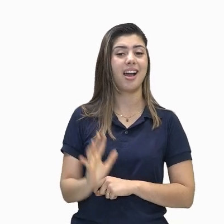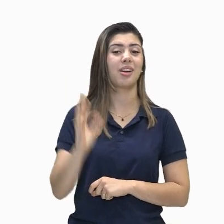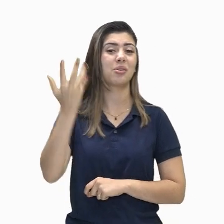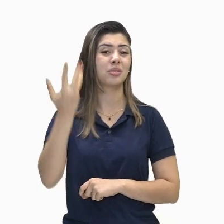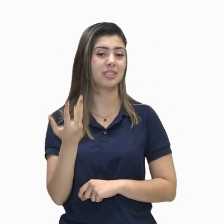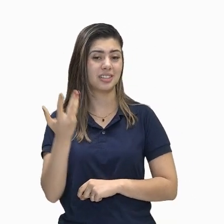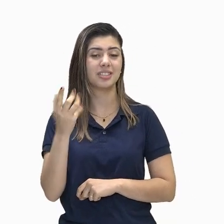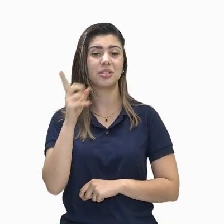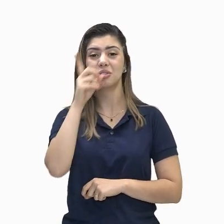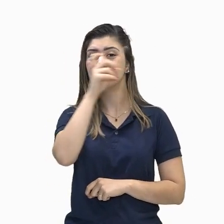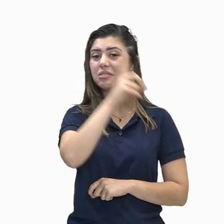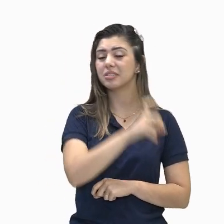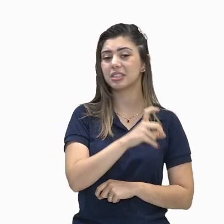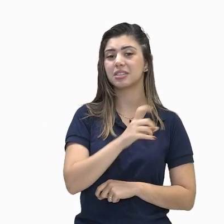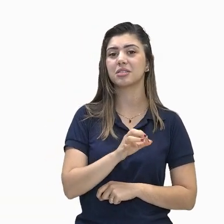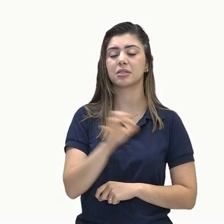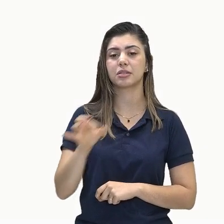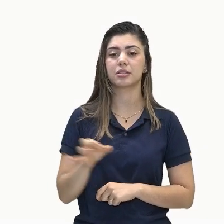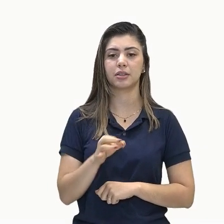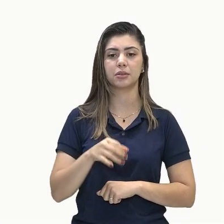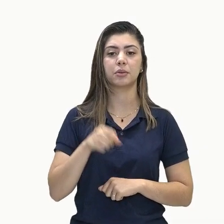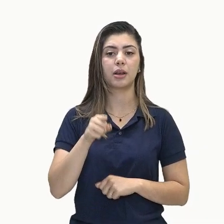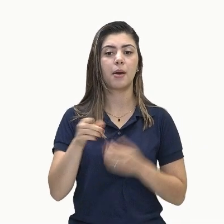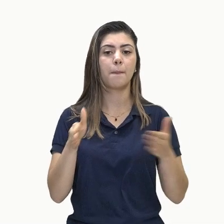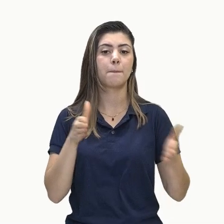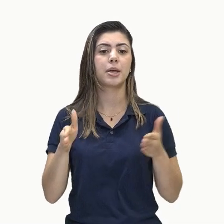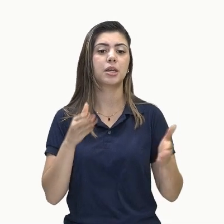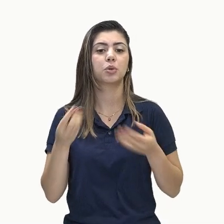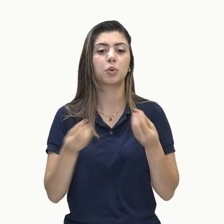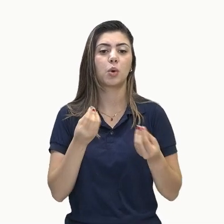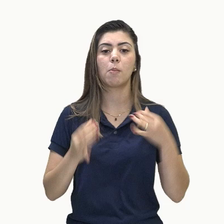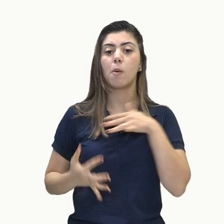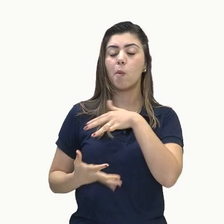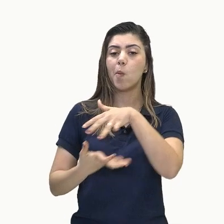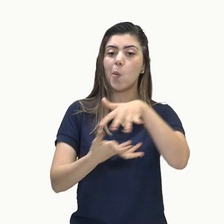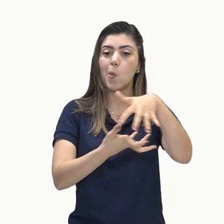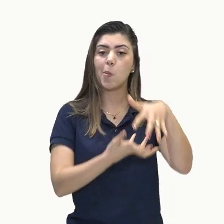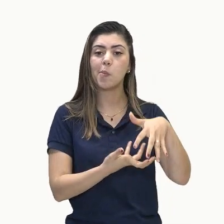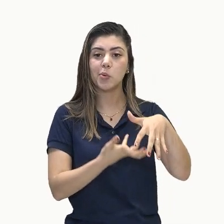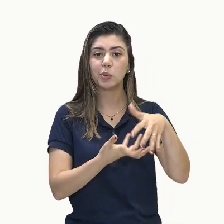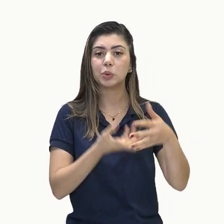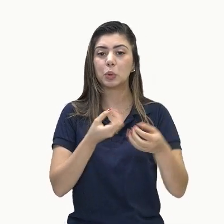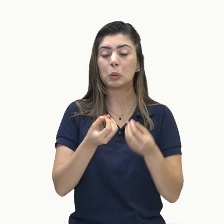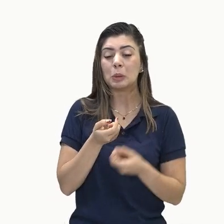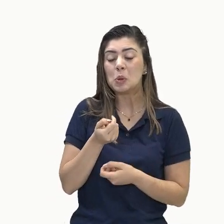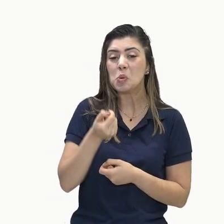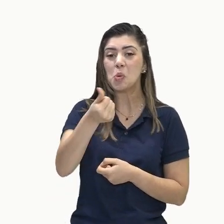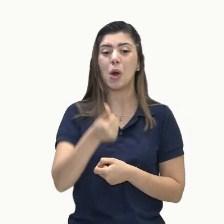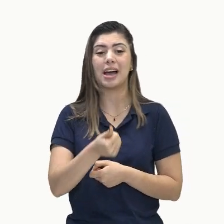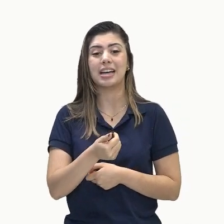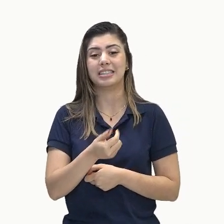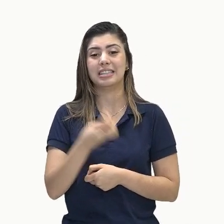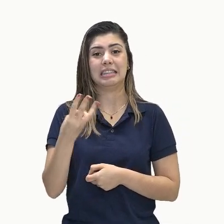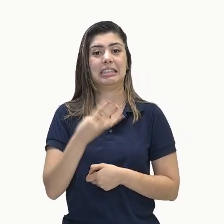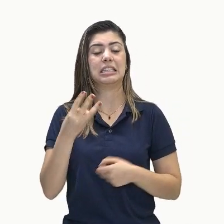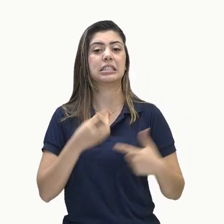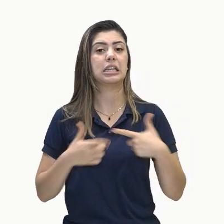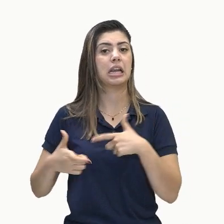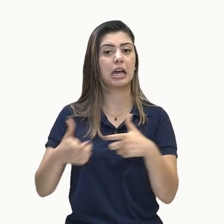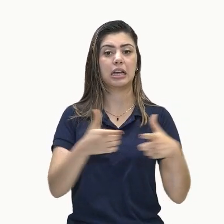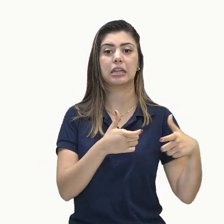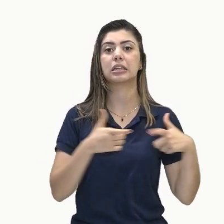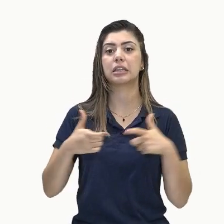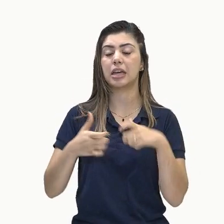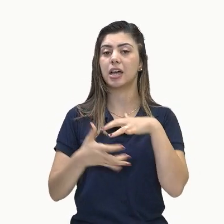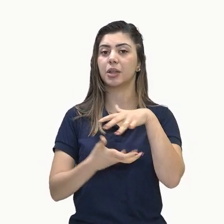Guerra Fria. Então, foi considerado aquele momento em que o mundo esteve mais próximo da eclosão de uma terceira